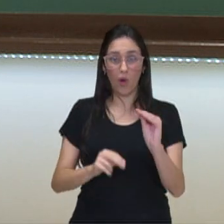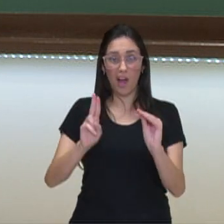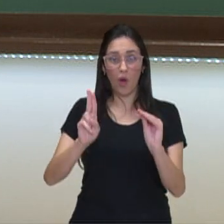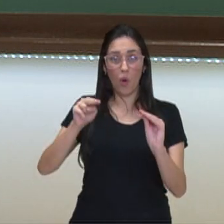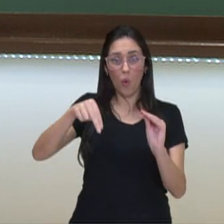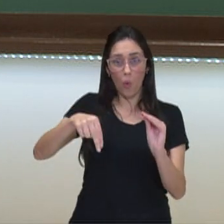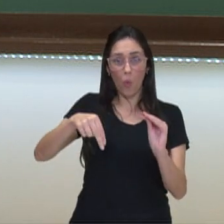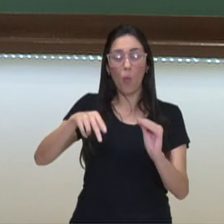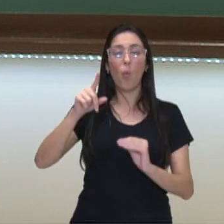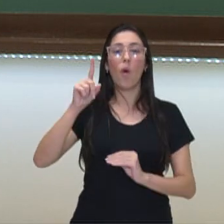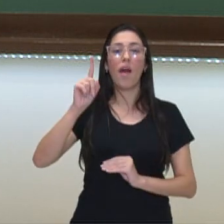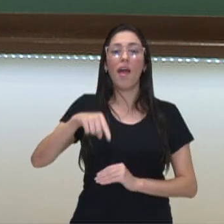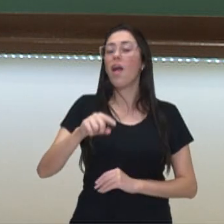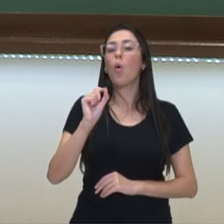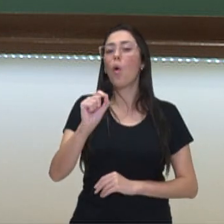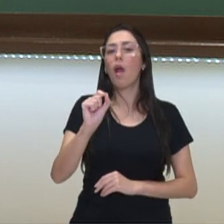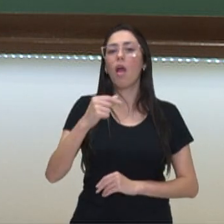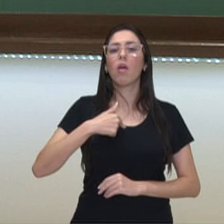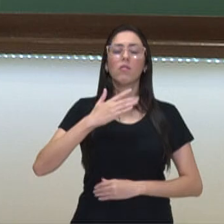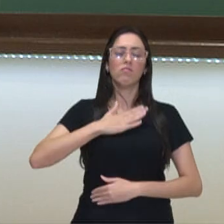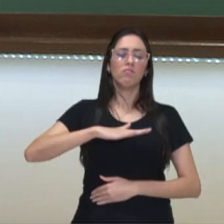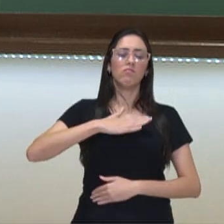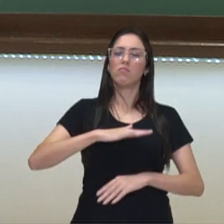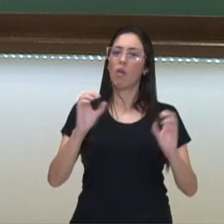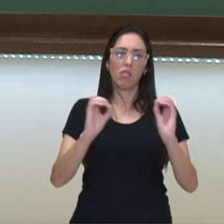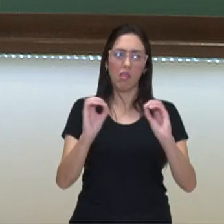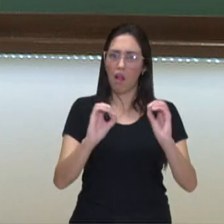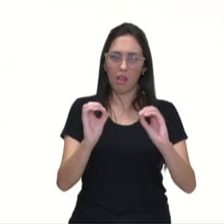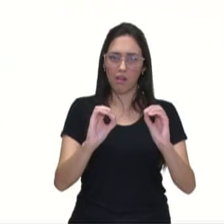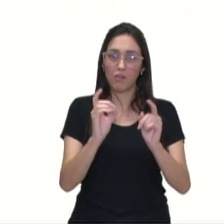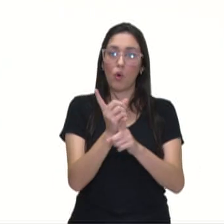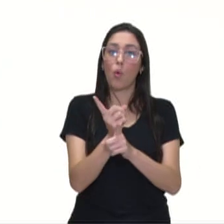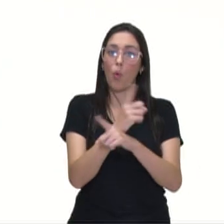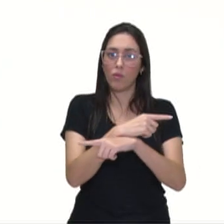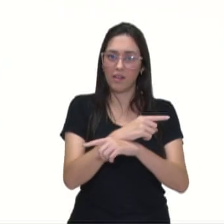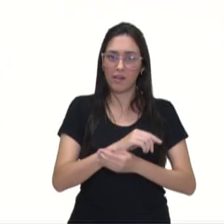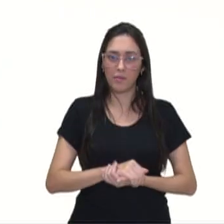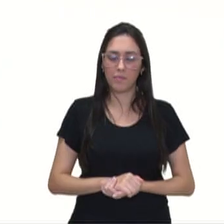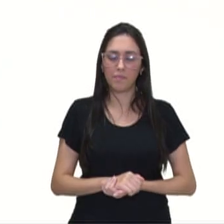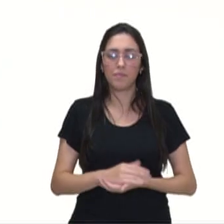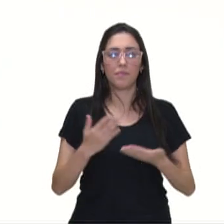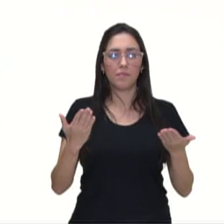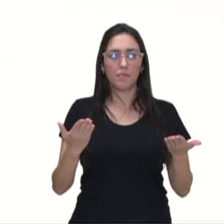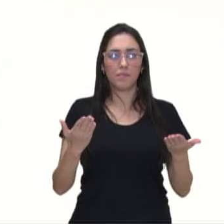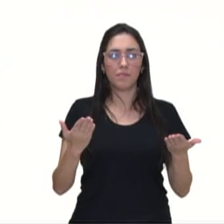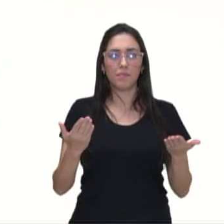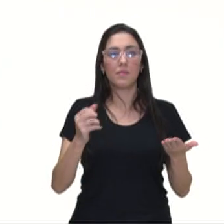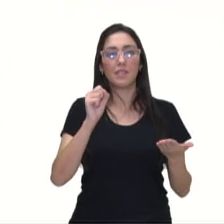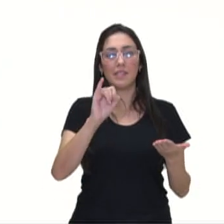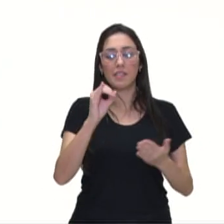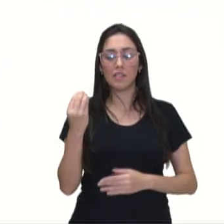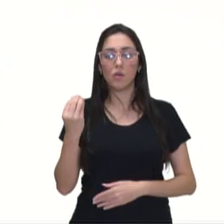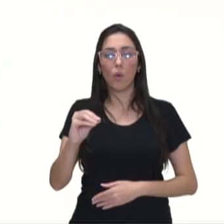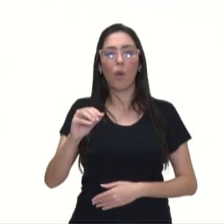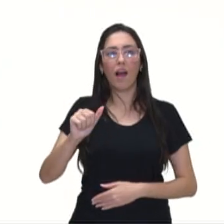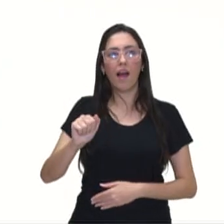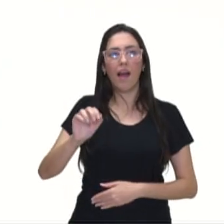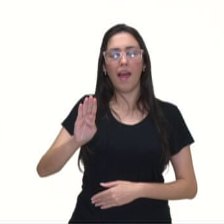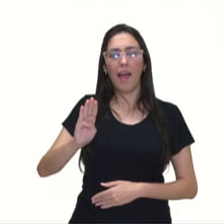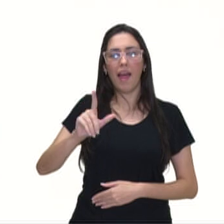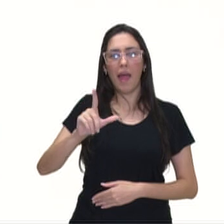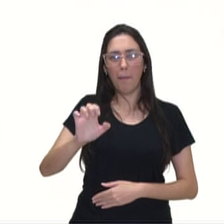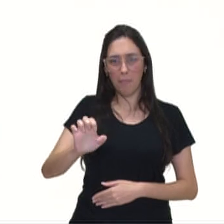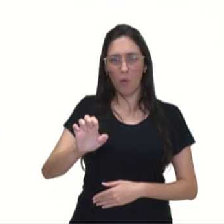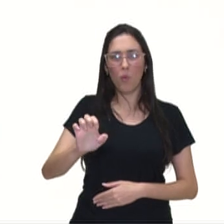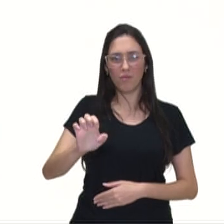de conforto, desconforto, ok? E aí se eu coloco o sufixo able,